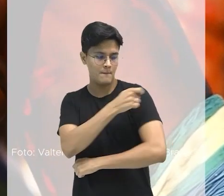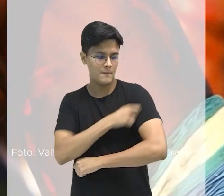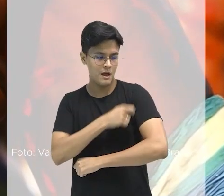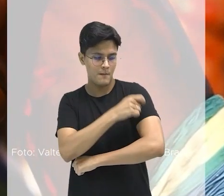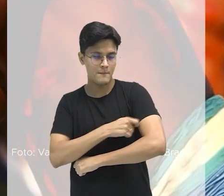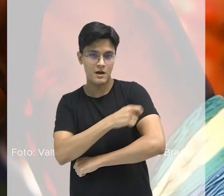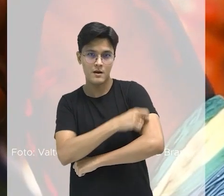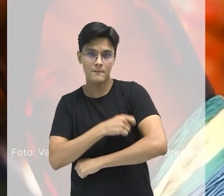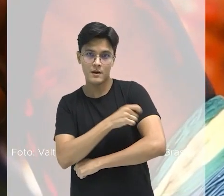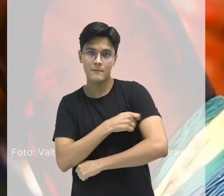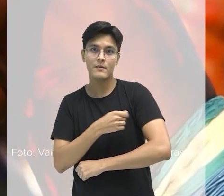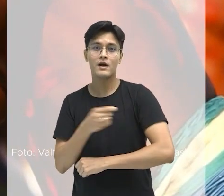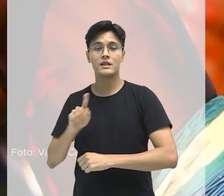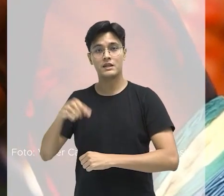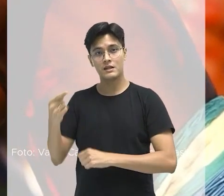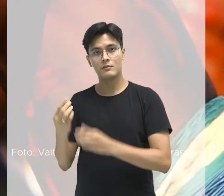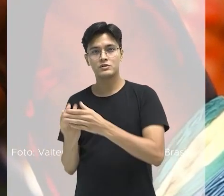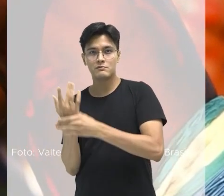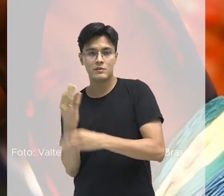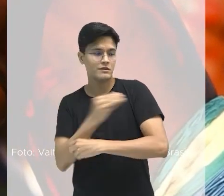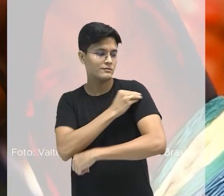enfrentar o adversário.